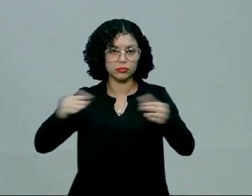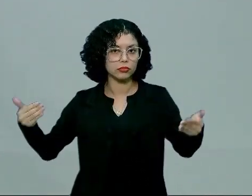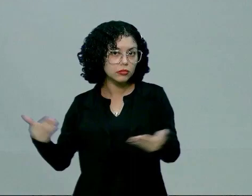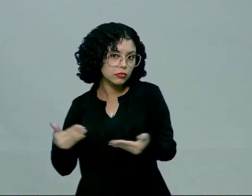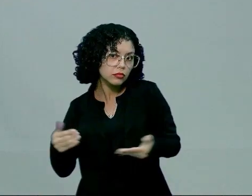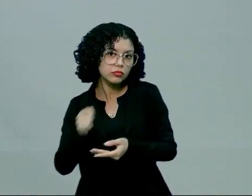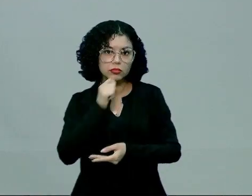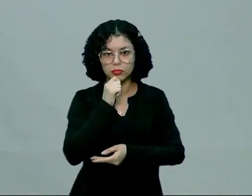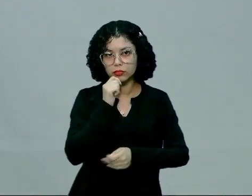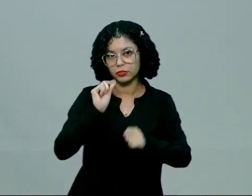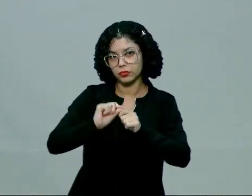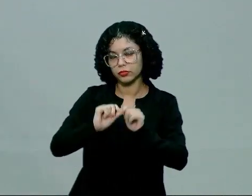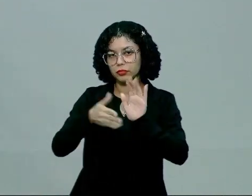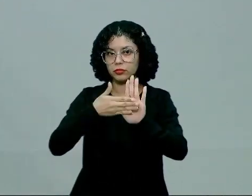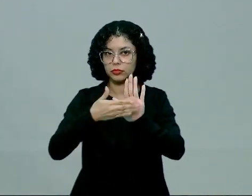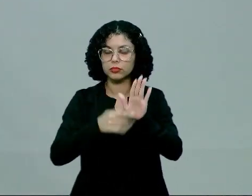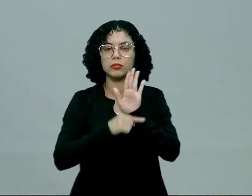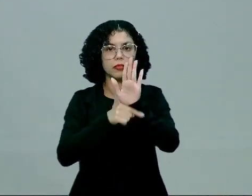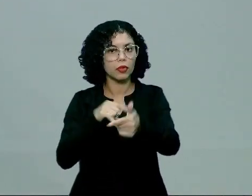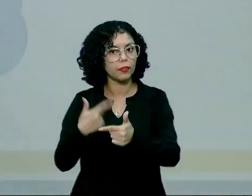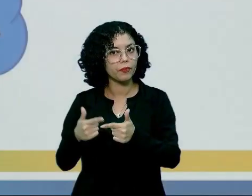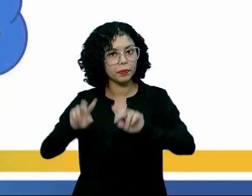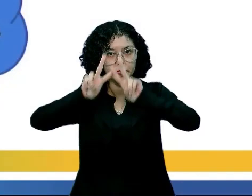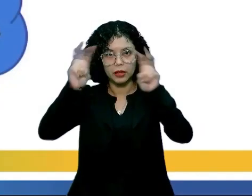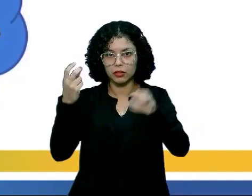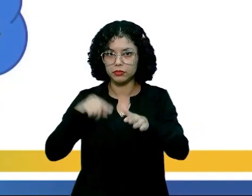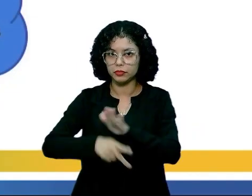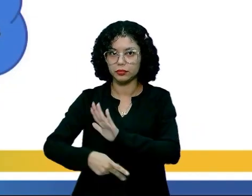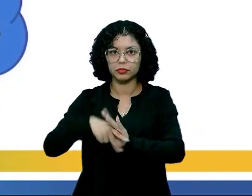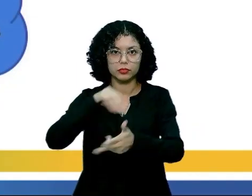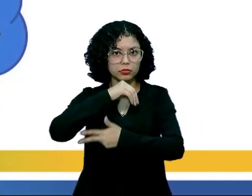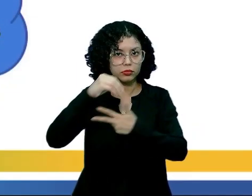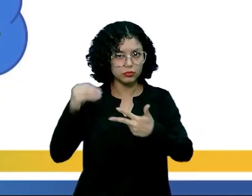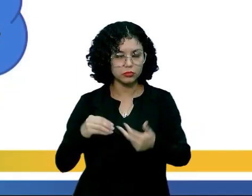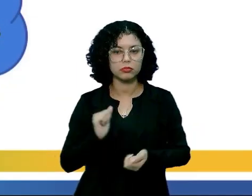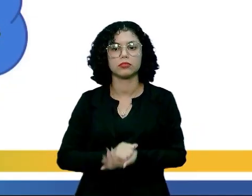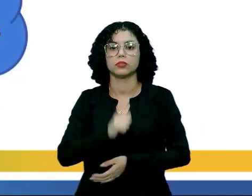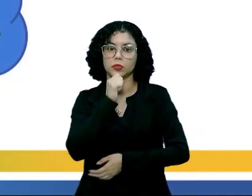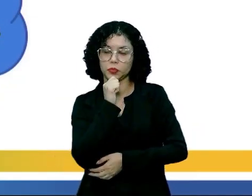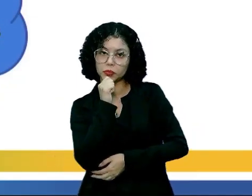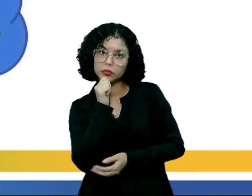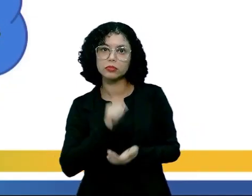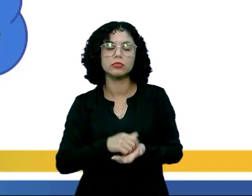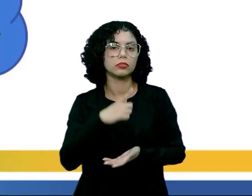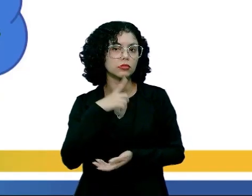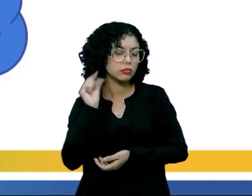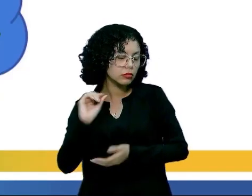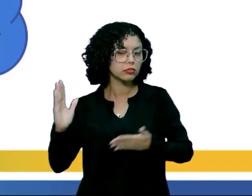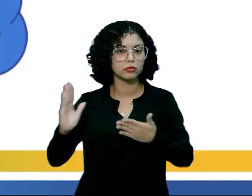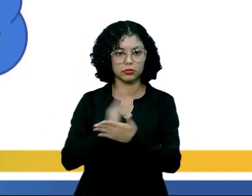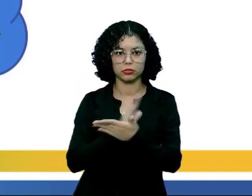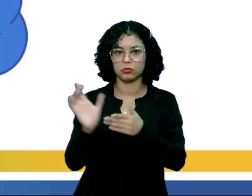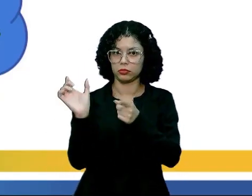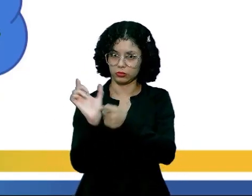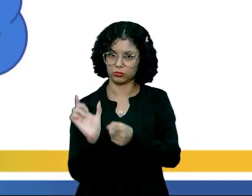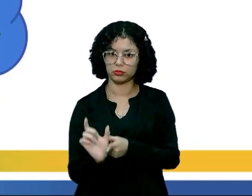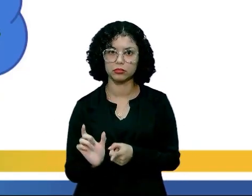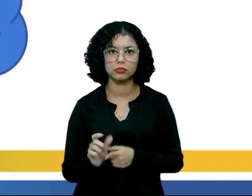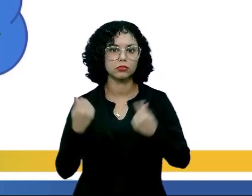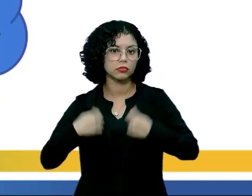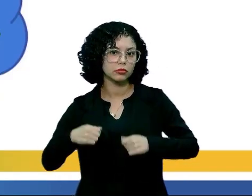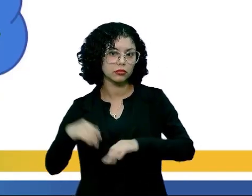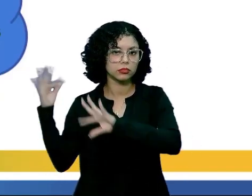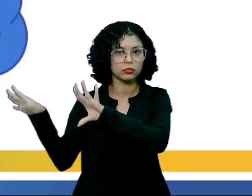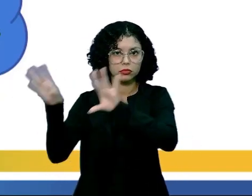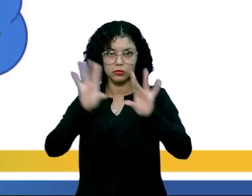atual fazer essas problematizações que a gente acaba abordando dentro do Enem Além disso nós temos algum umas palavras que a gente